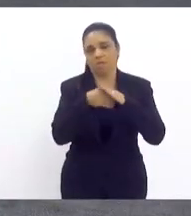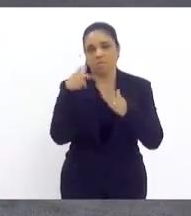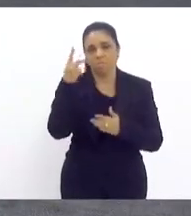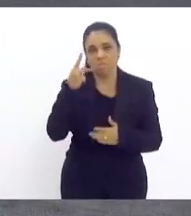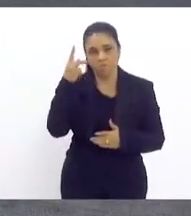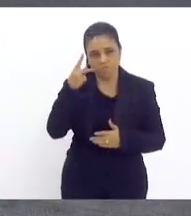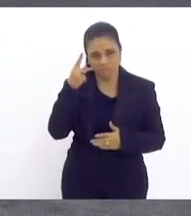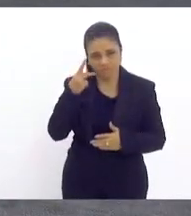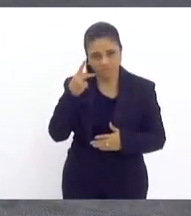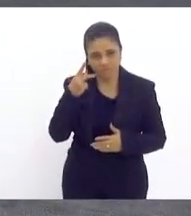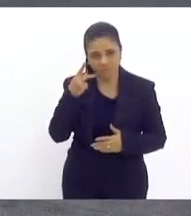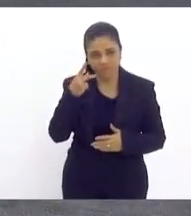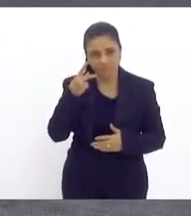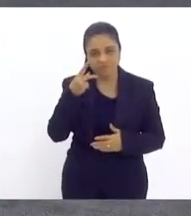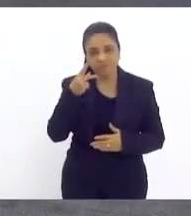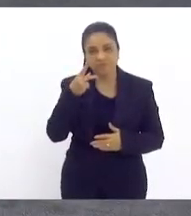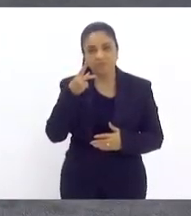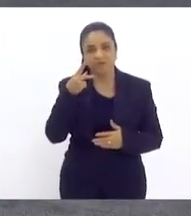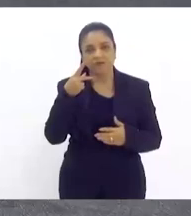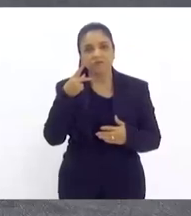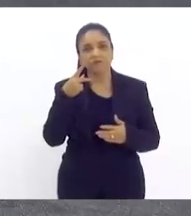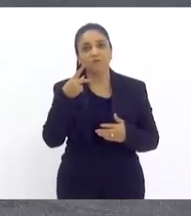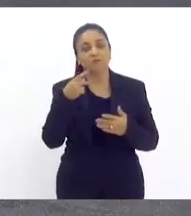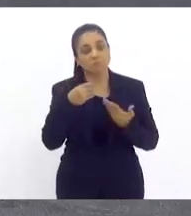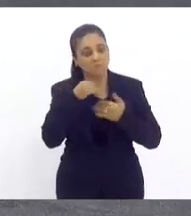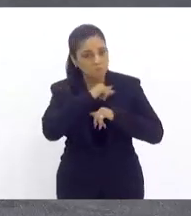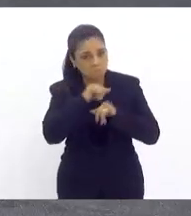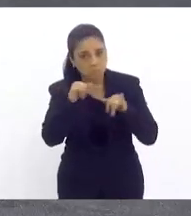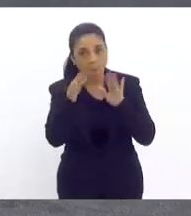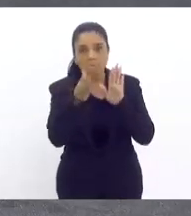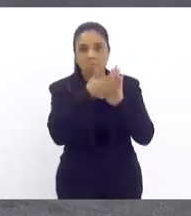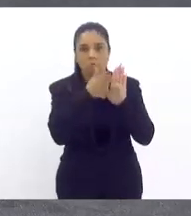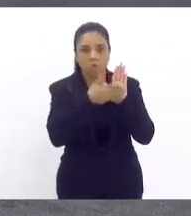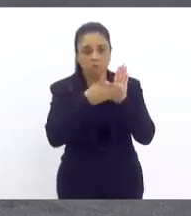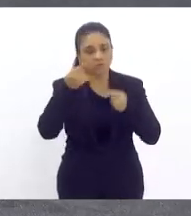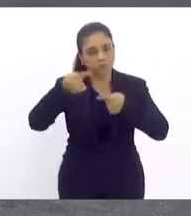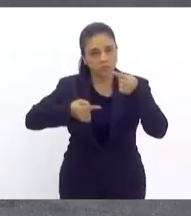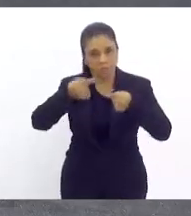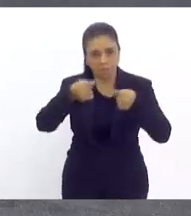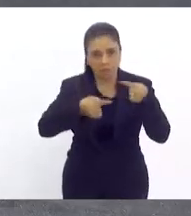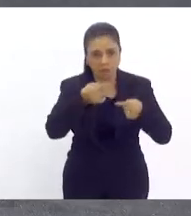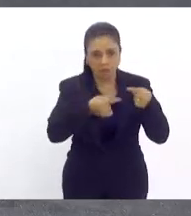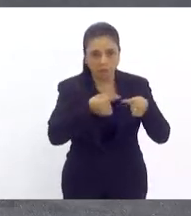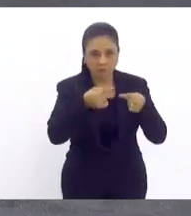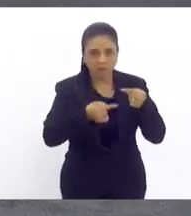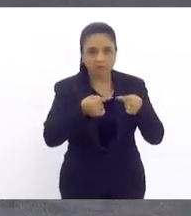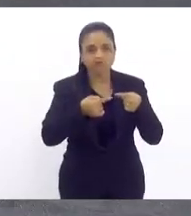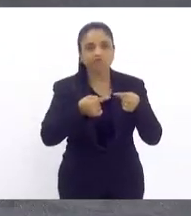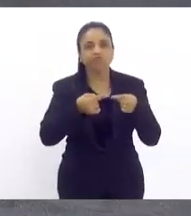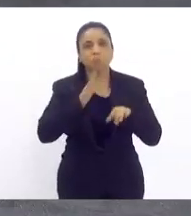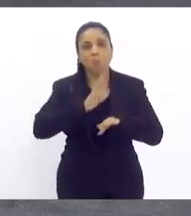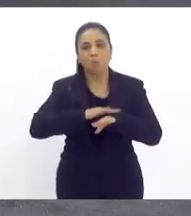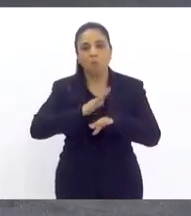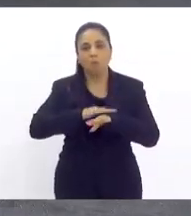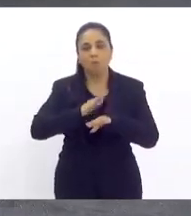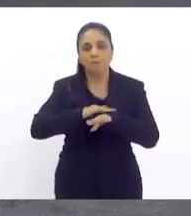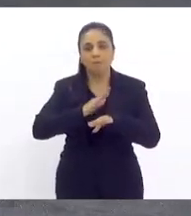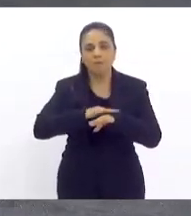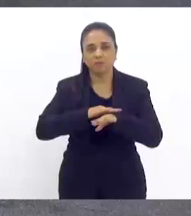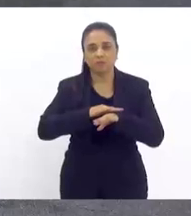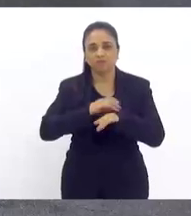Então tá posta tá posto aí a proposta do debate da discussão e tá na hora da gente sair desse